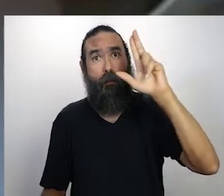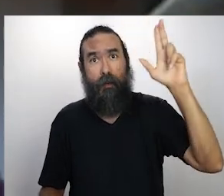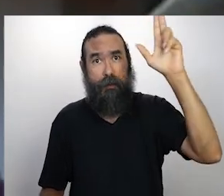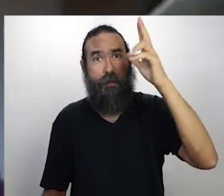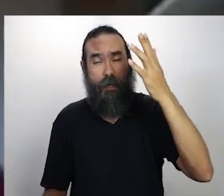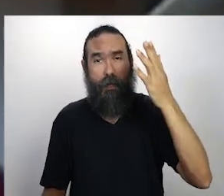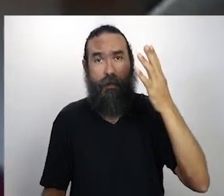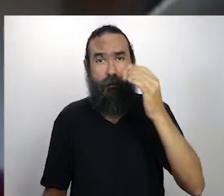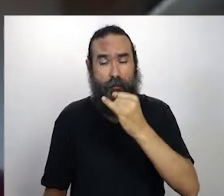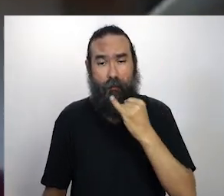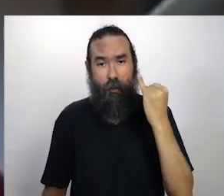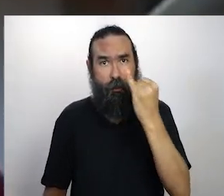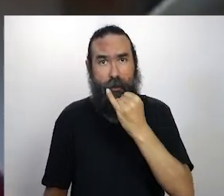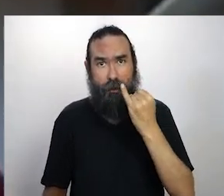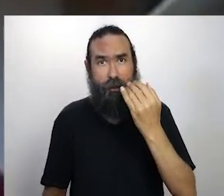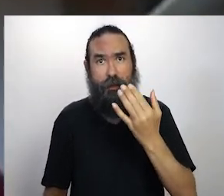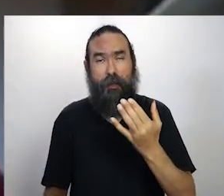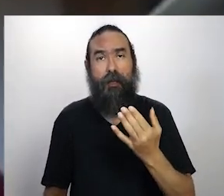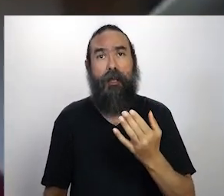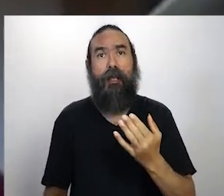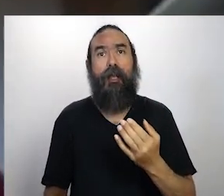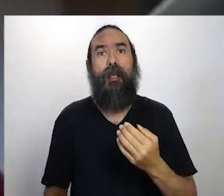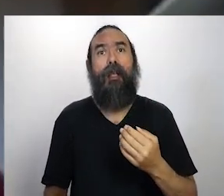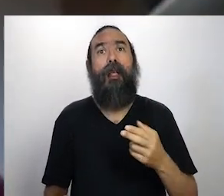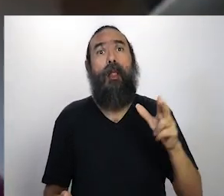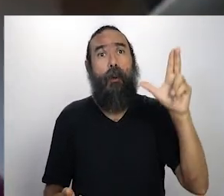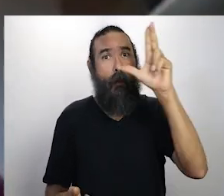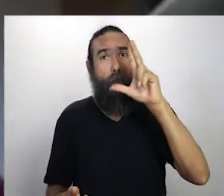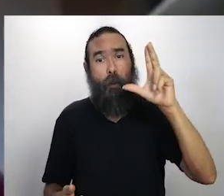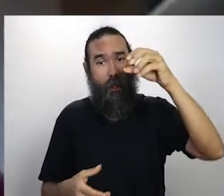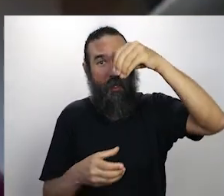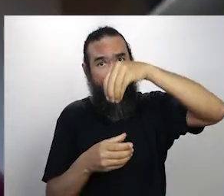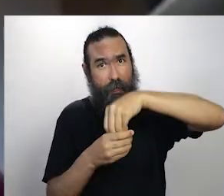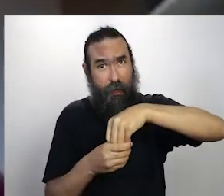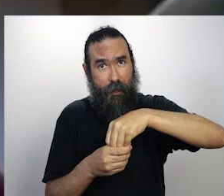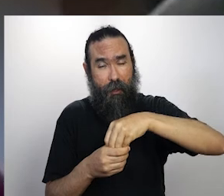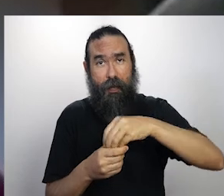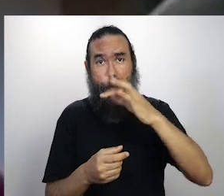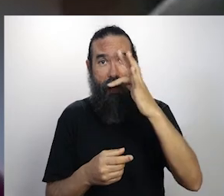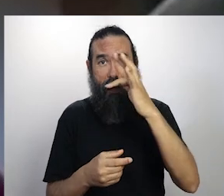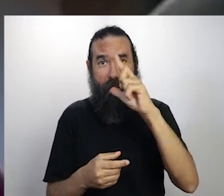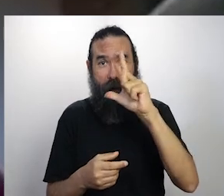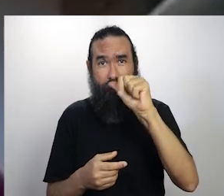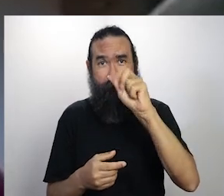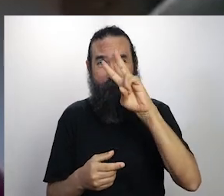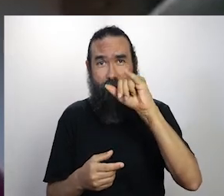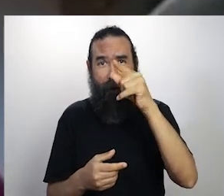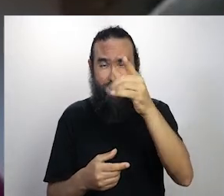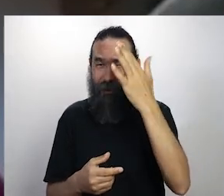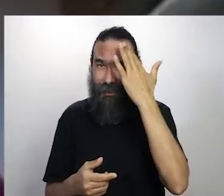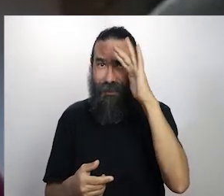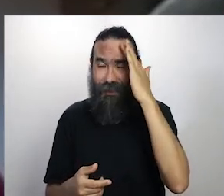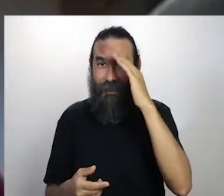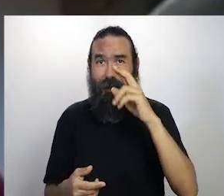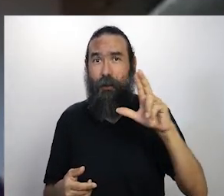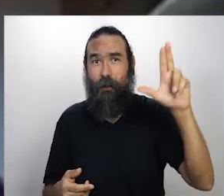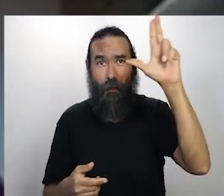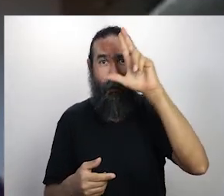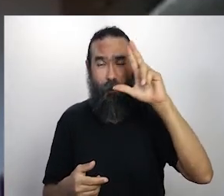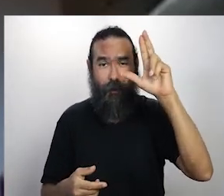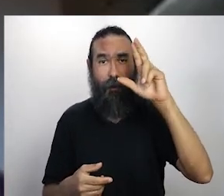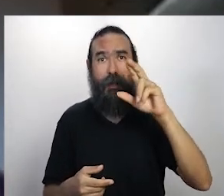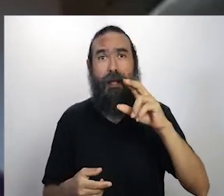para as universidades, fundamental, e, por vezes, mesmo dentro da universidade, elas não são, acho que a Flávia vai entender isso também, não são